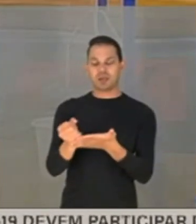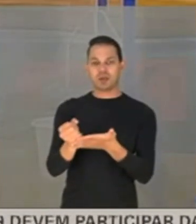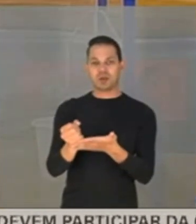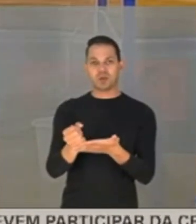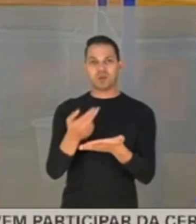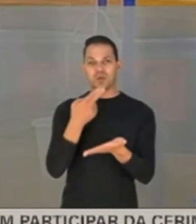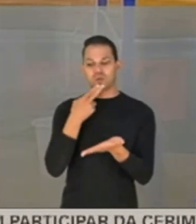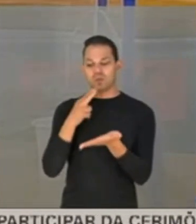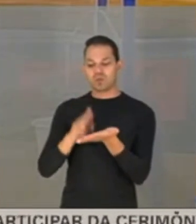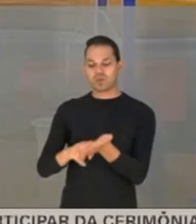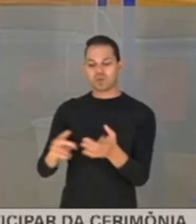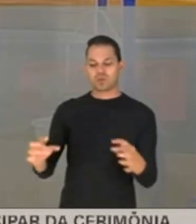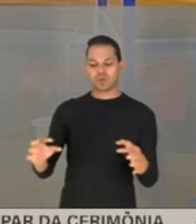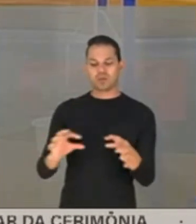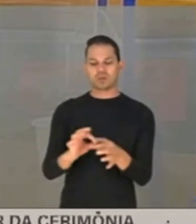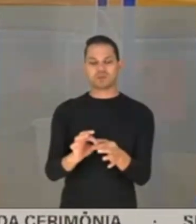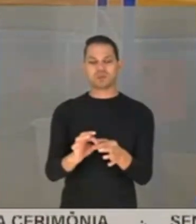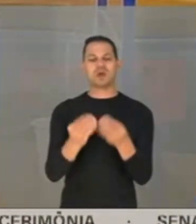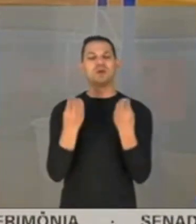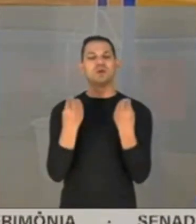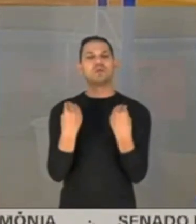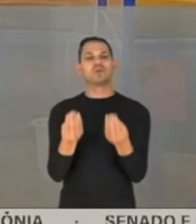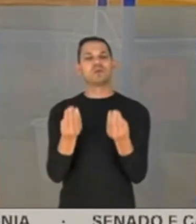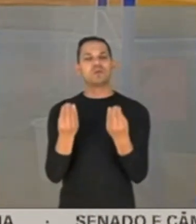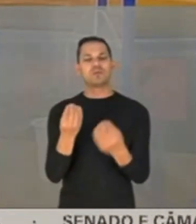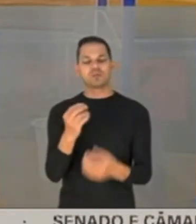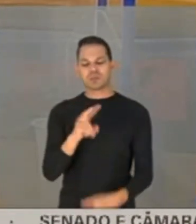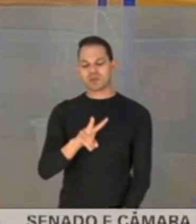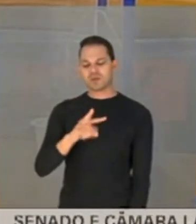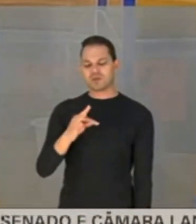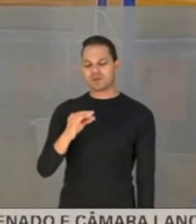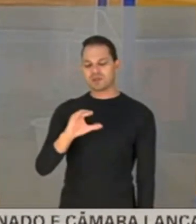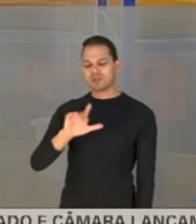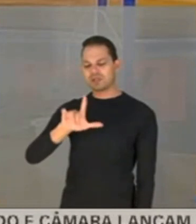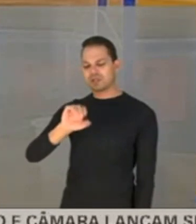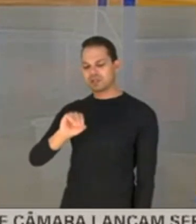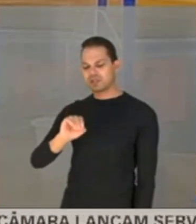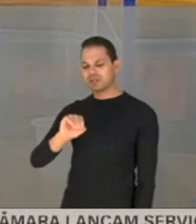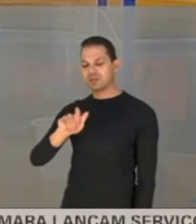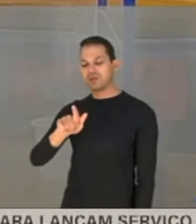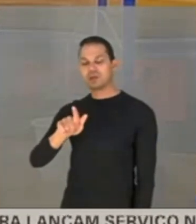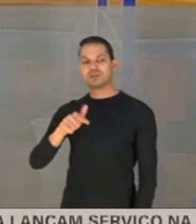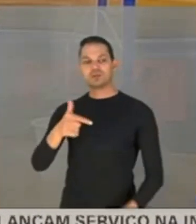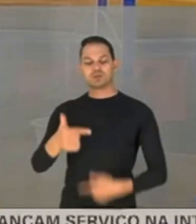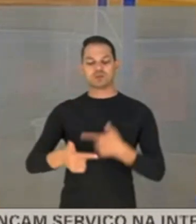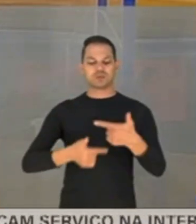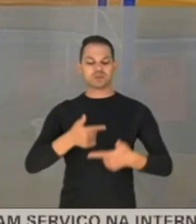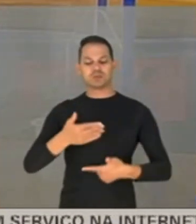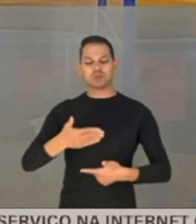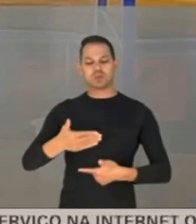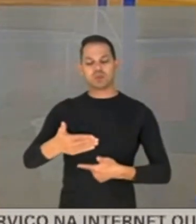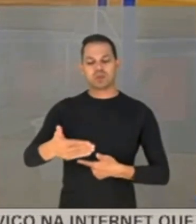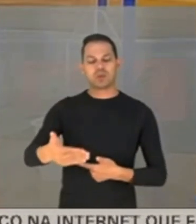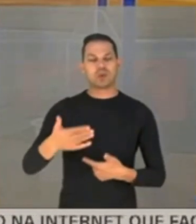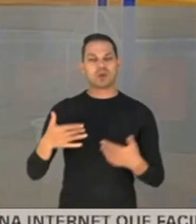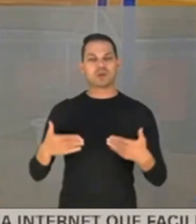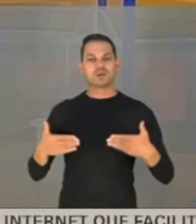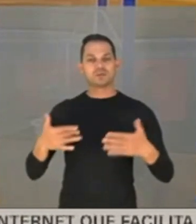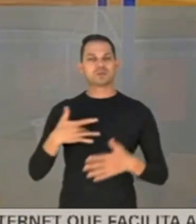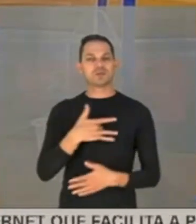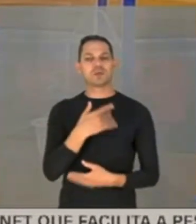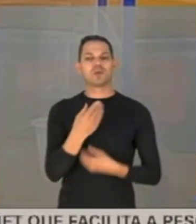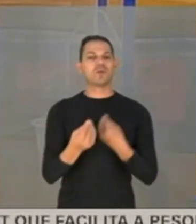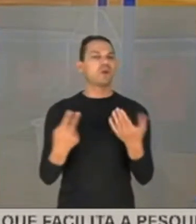os Correios. Como que a VTC-Log prosseguiu prestando serviço ao Ministério da Saúde? O que